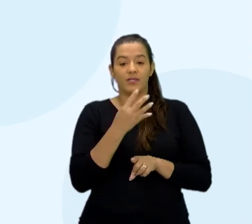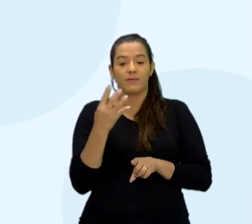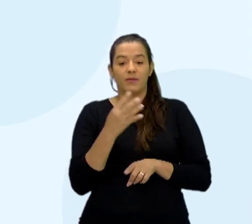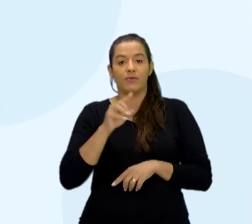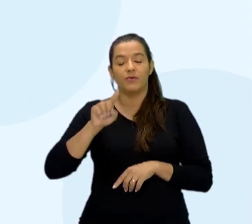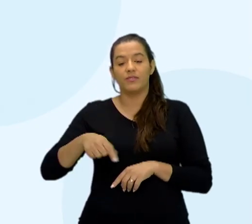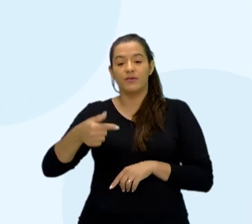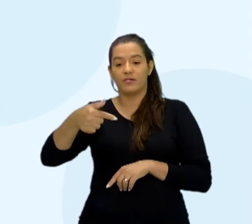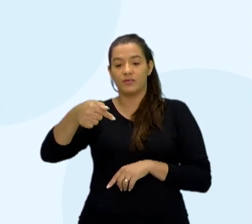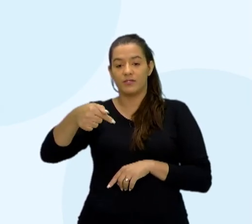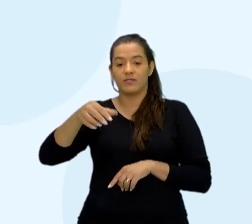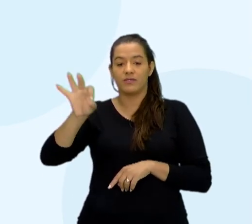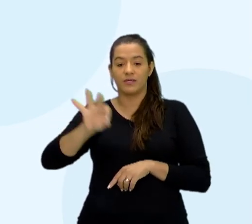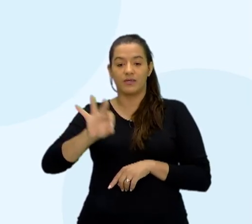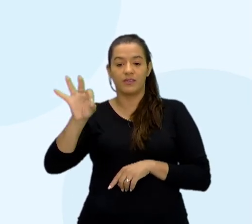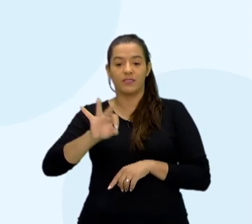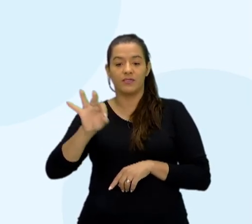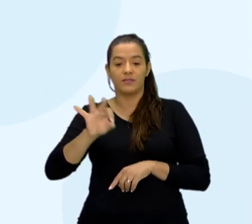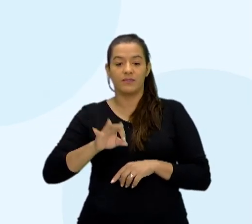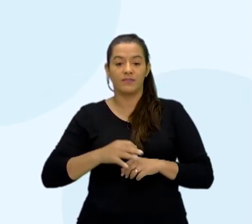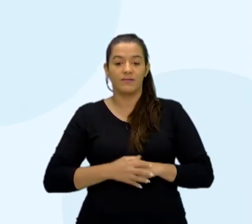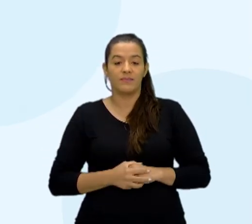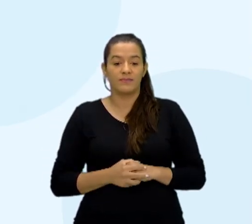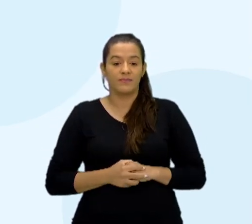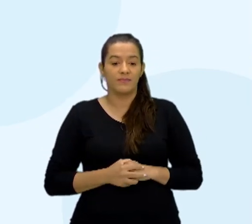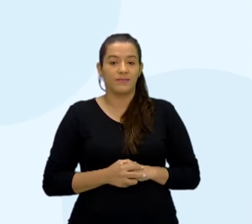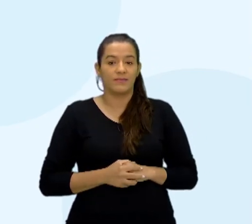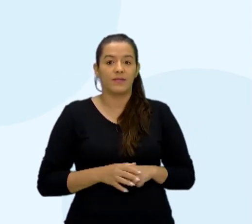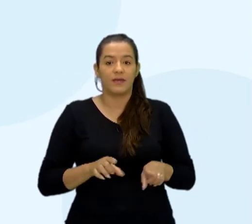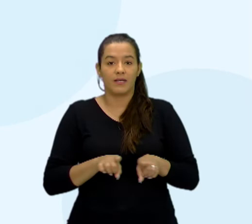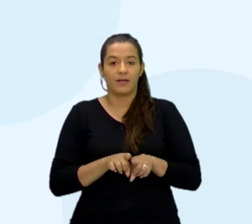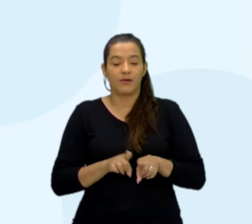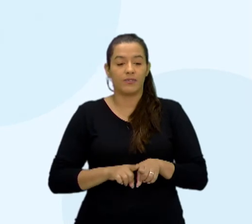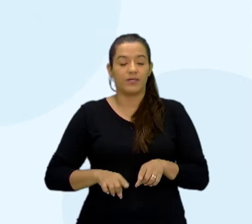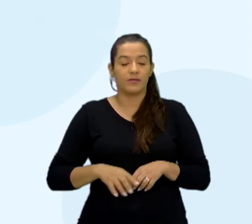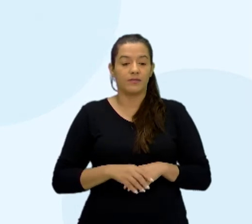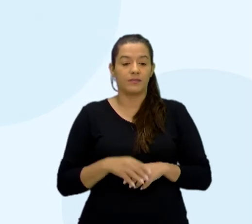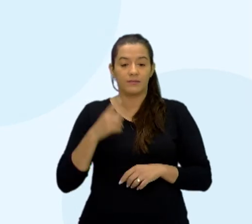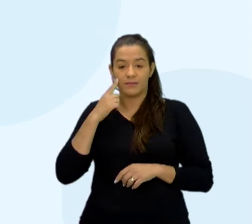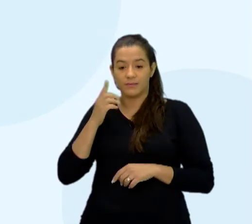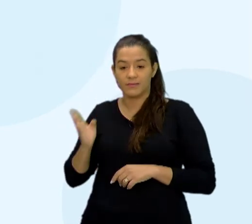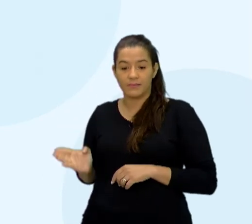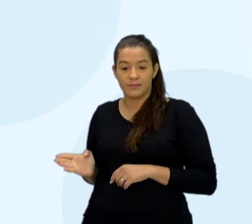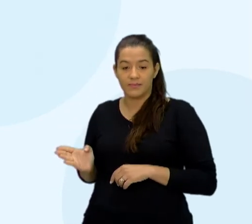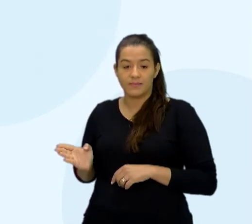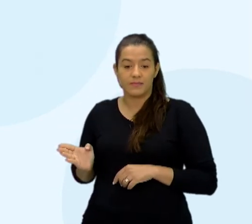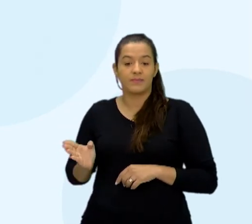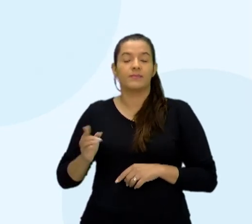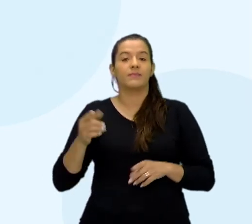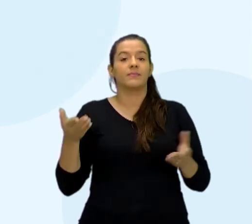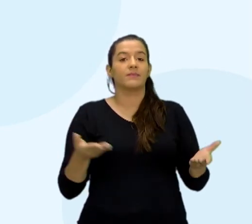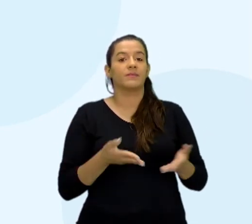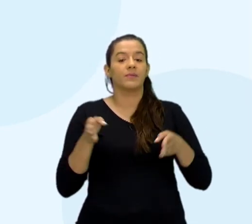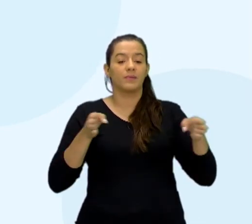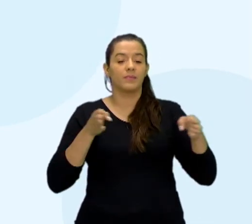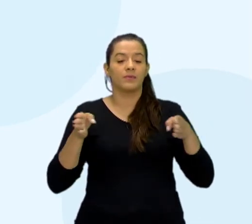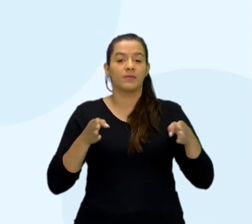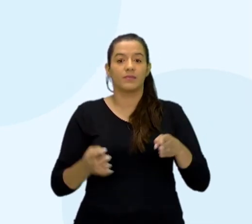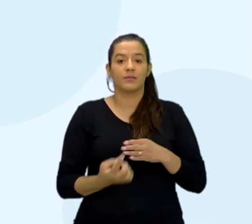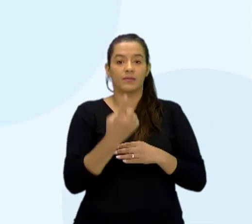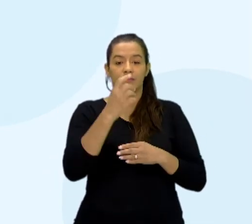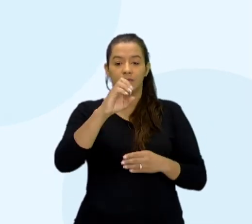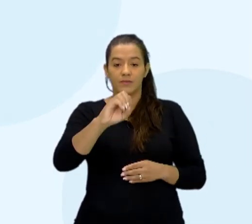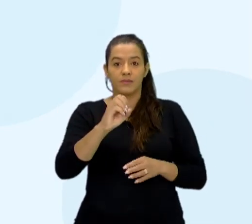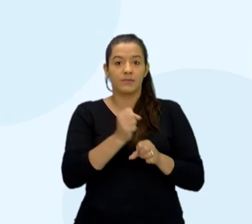44,7%. Olha o que aconteceu aí. Ó, vamos fazer análise? A taxa percentual de desmatamento no período aí de 10 anos foi de